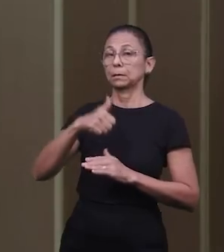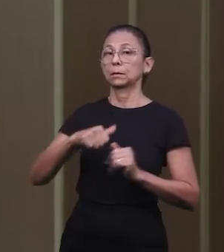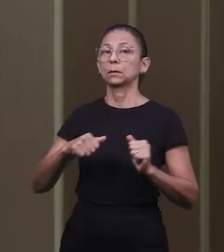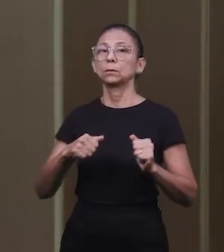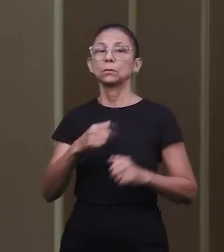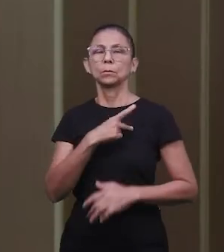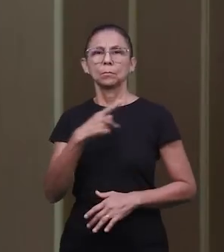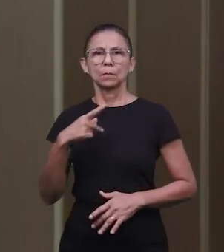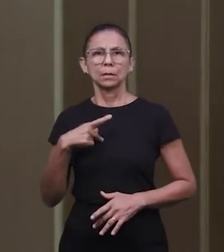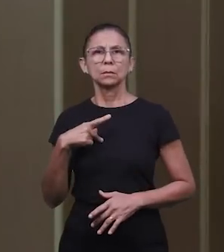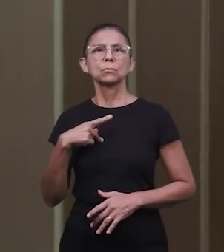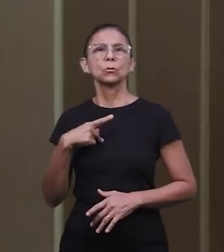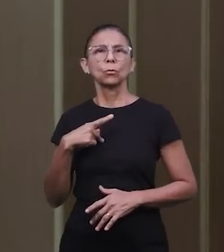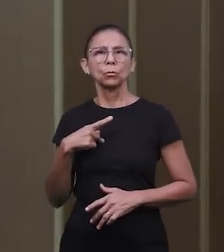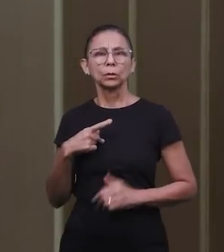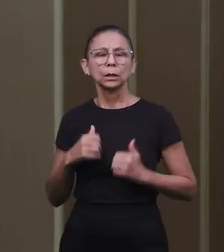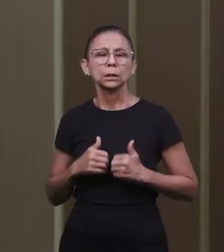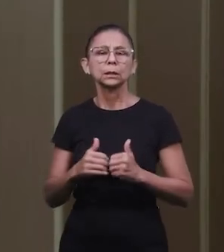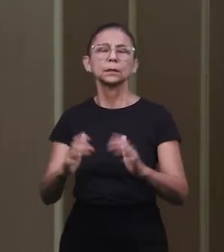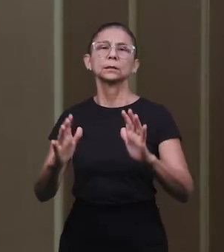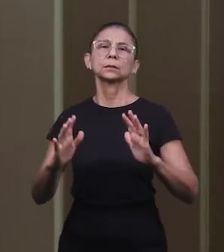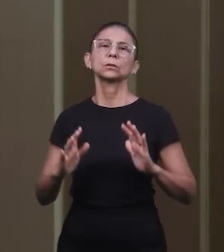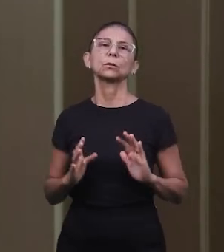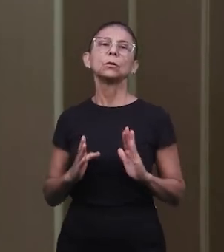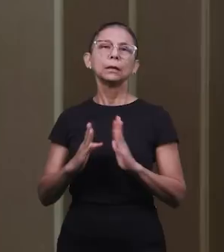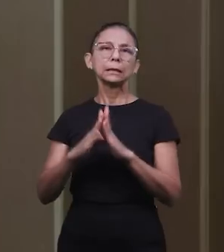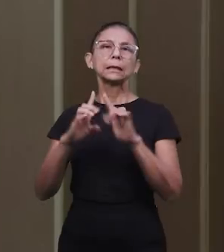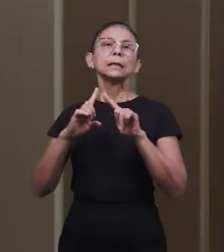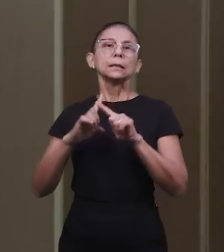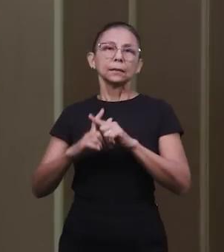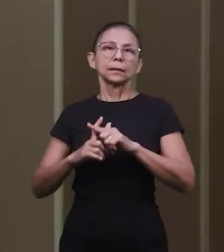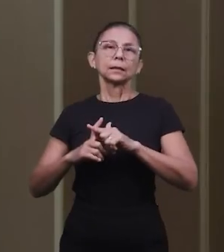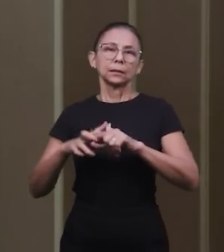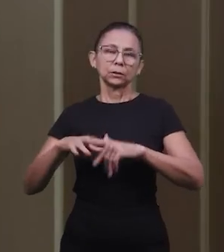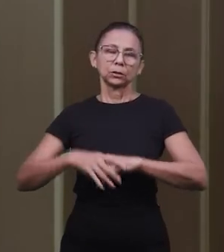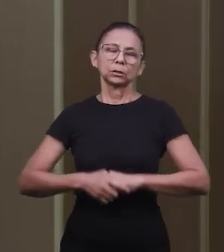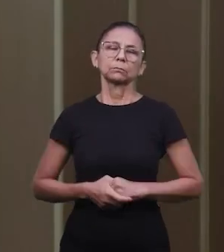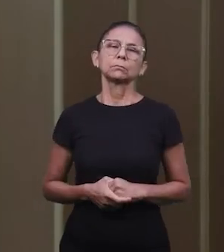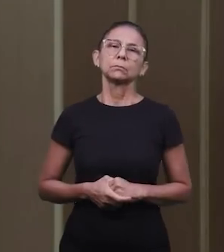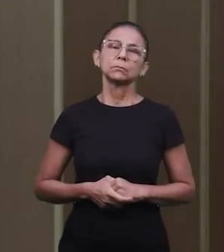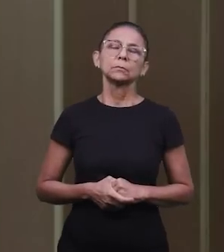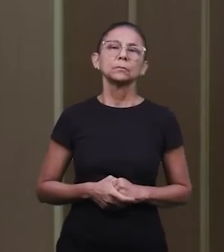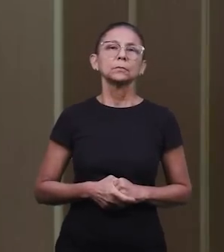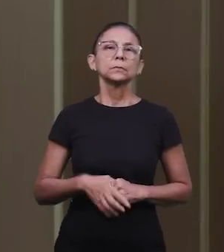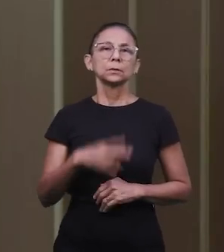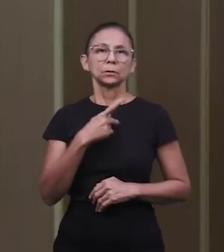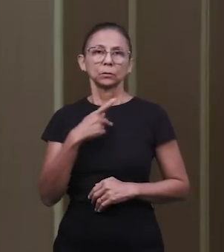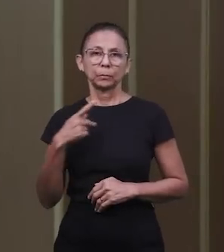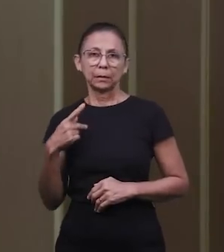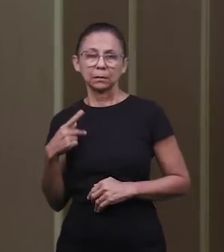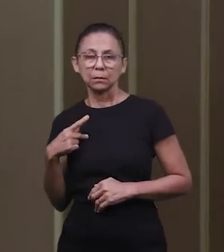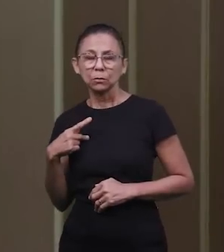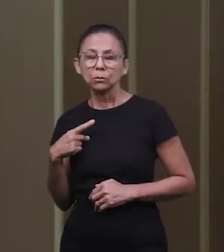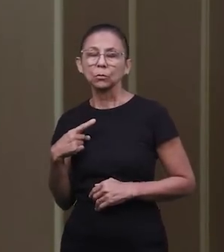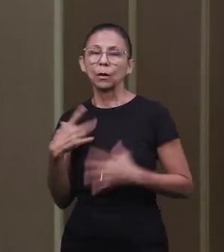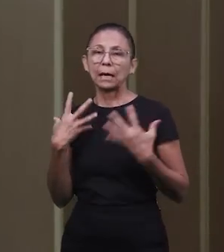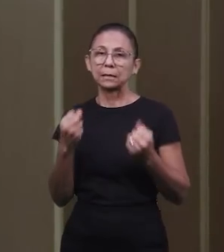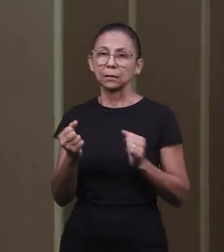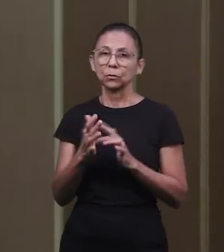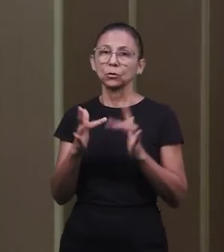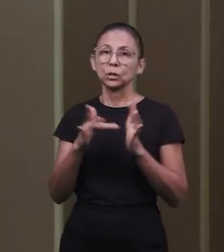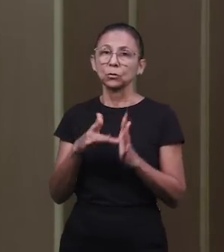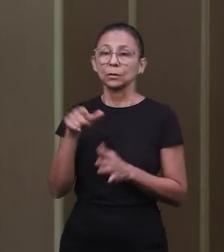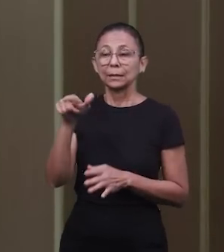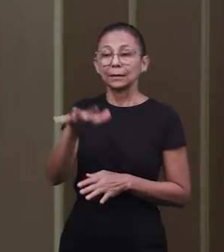ali, porque os demais que ali estão vieram de outras cidades, já pastores. Pastor João se converteu ali e